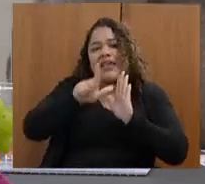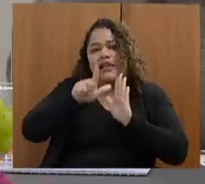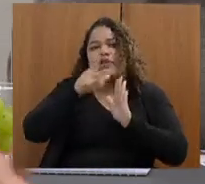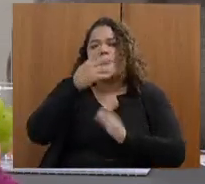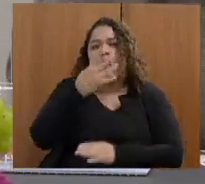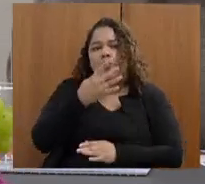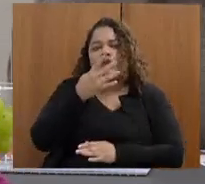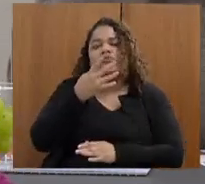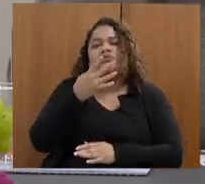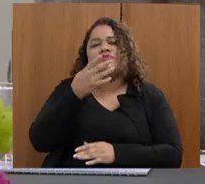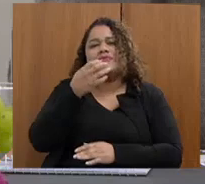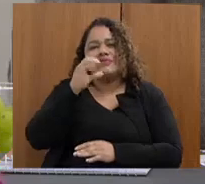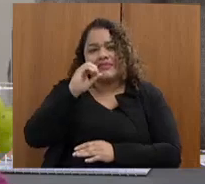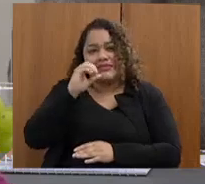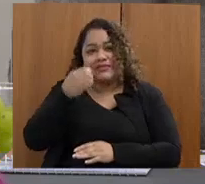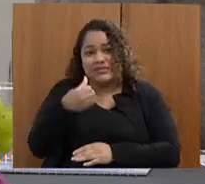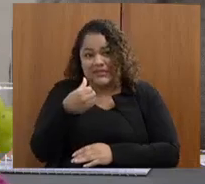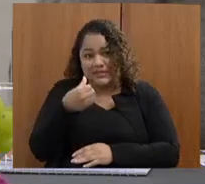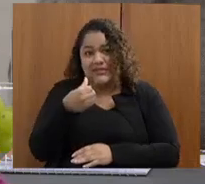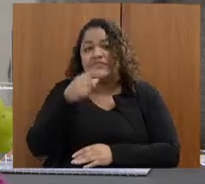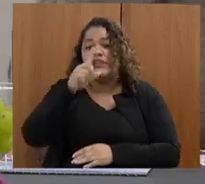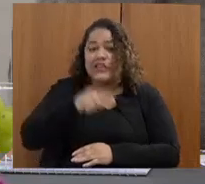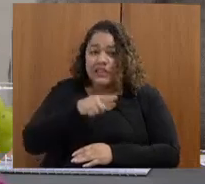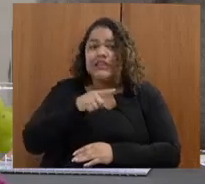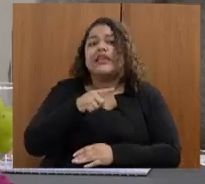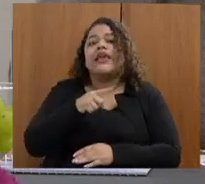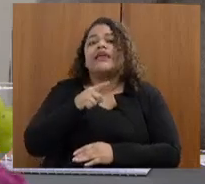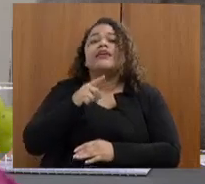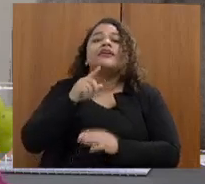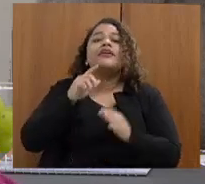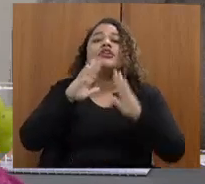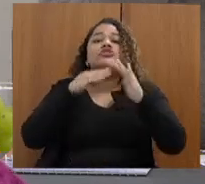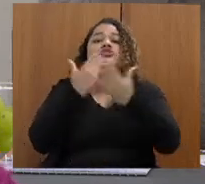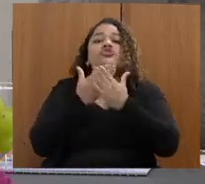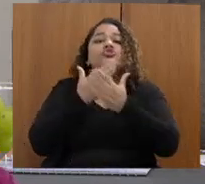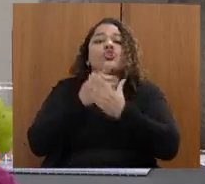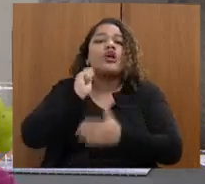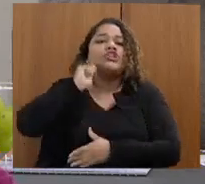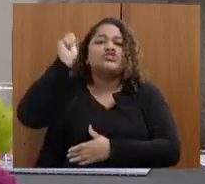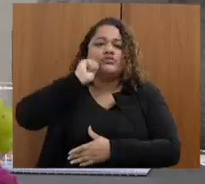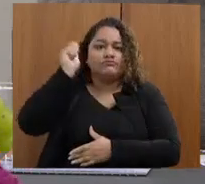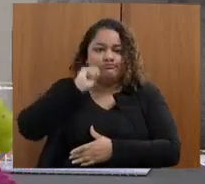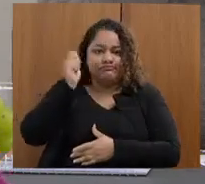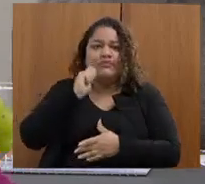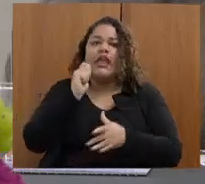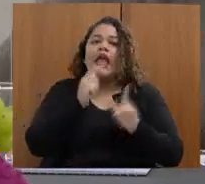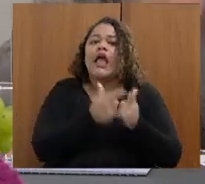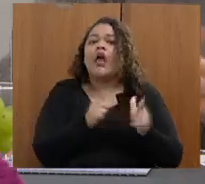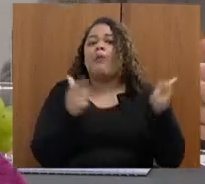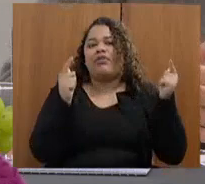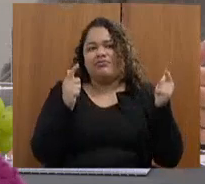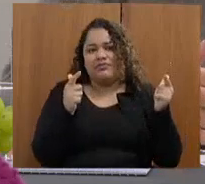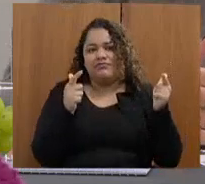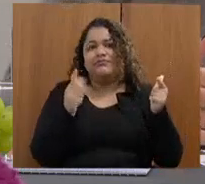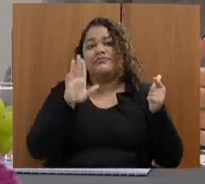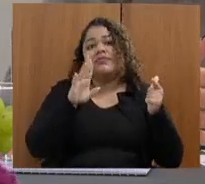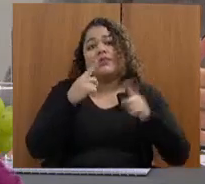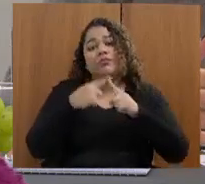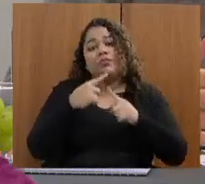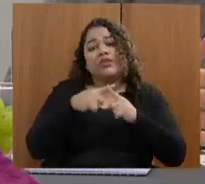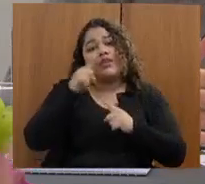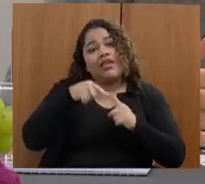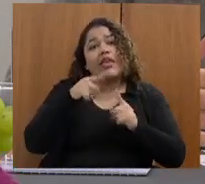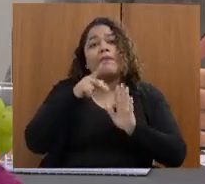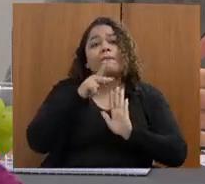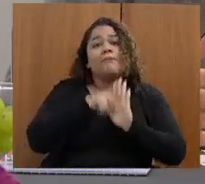a possibilidade da expansão dos colégios Tiradentes porque nós temos duas dificuldades como é um projeto que diz respeito à educação